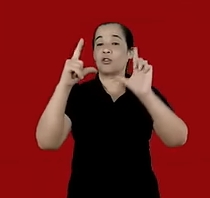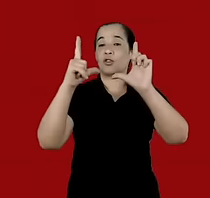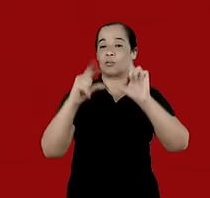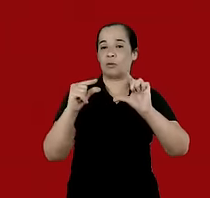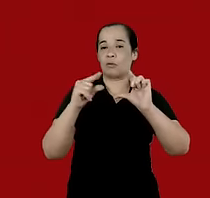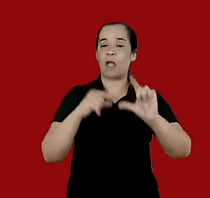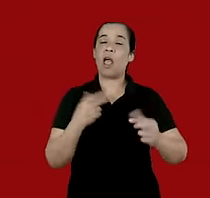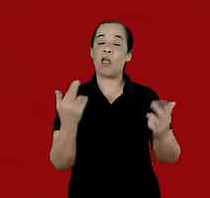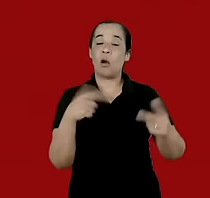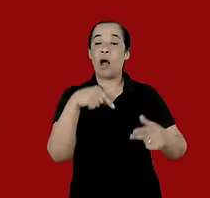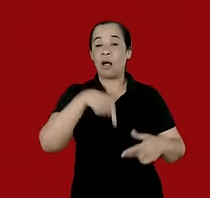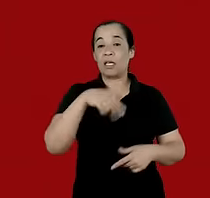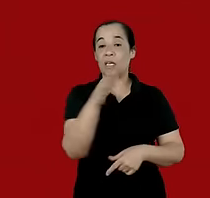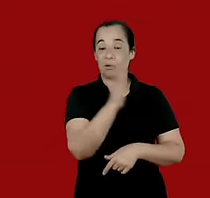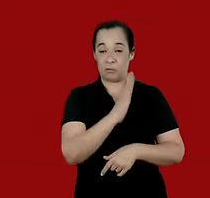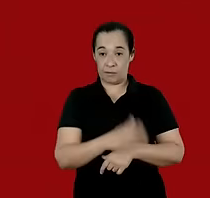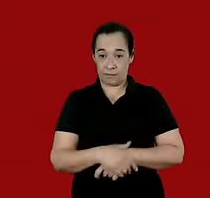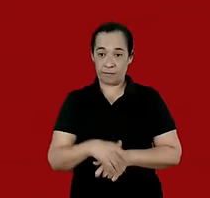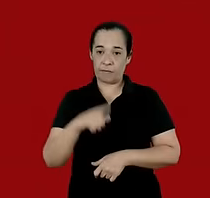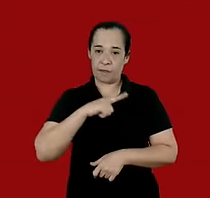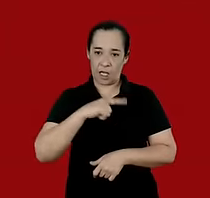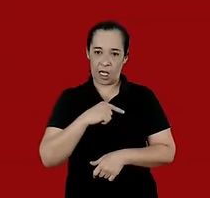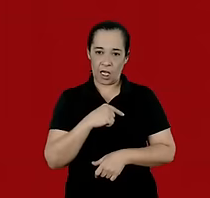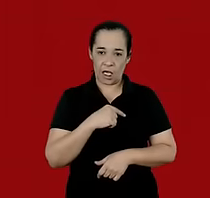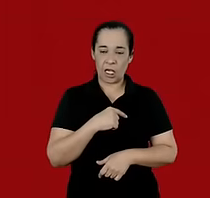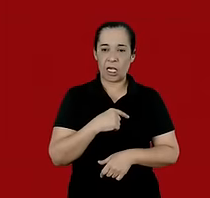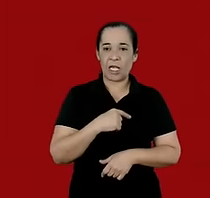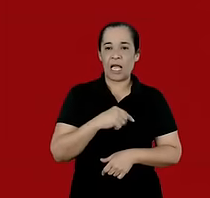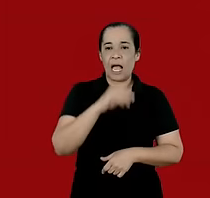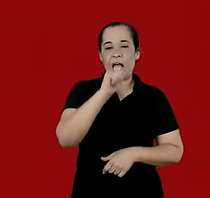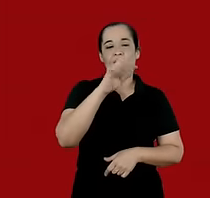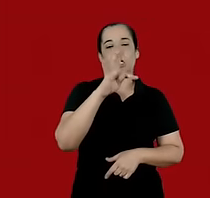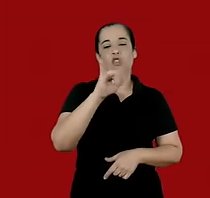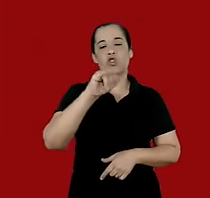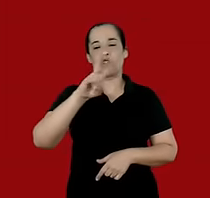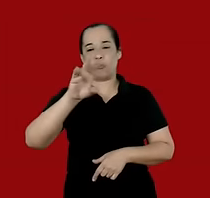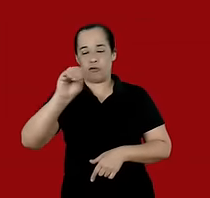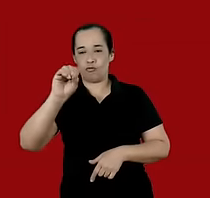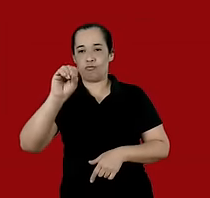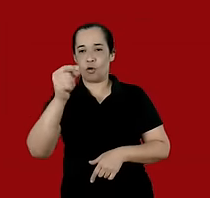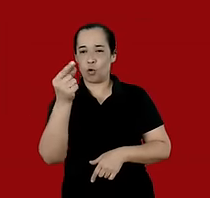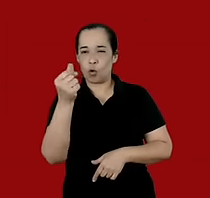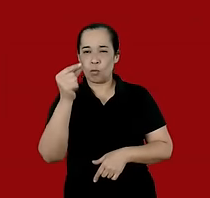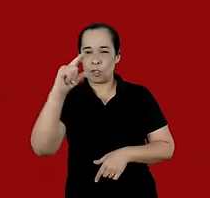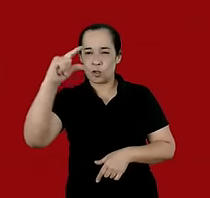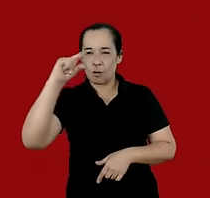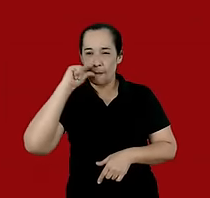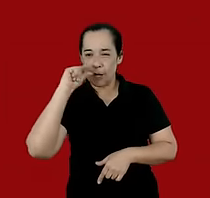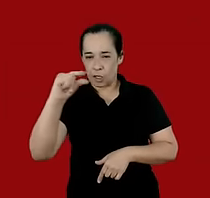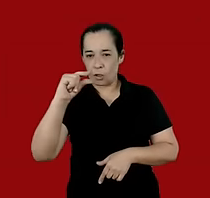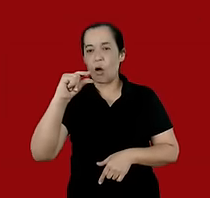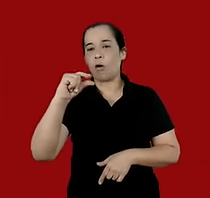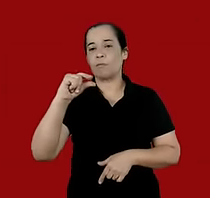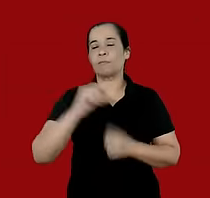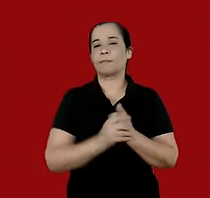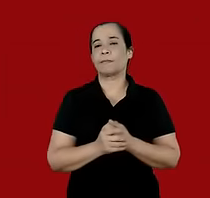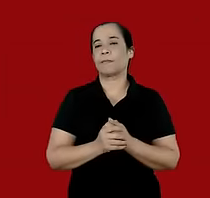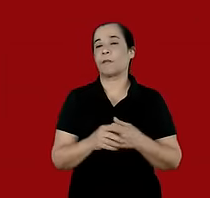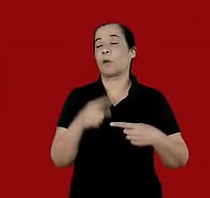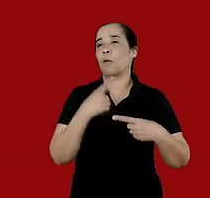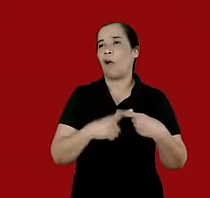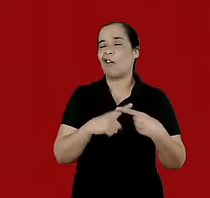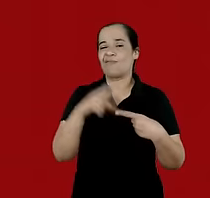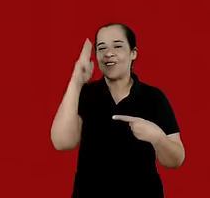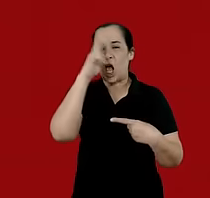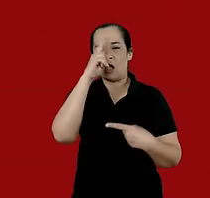gente prefere os ativos de renda fixa com viés mais de preço mais curto de vencimento mais curto porque historicamente Esses são os mais